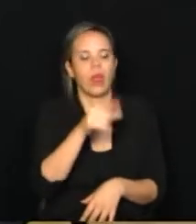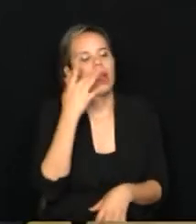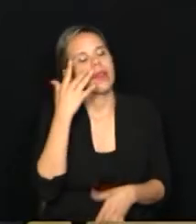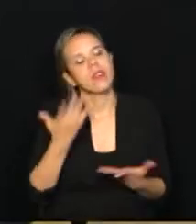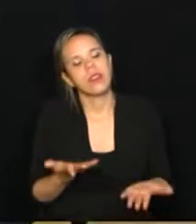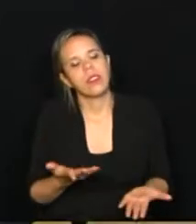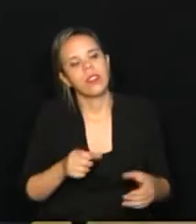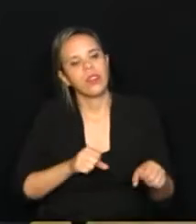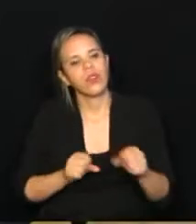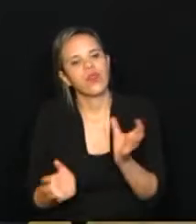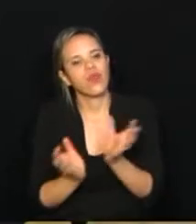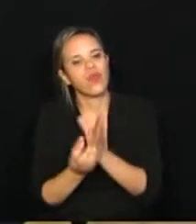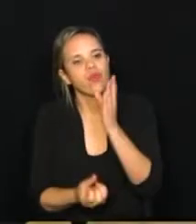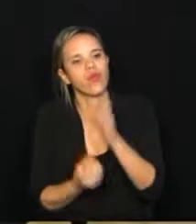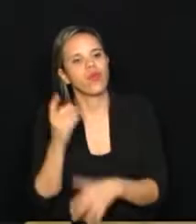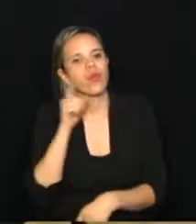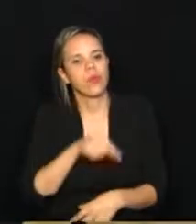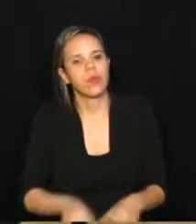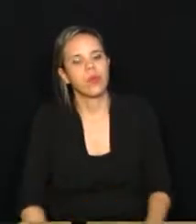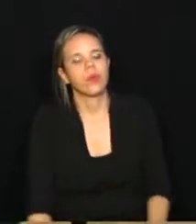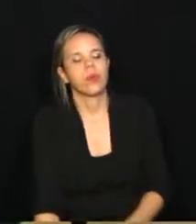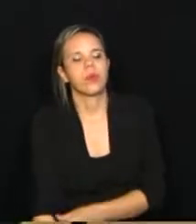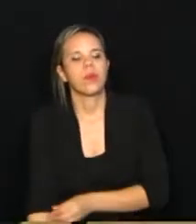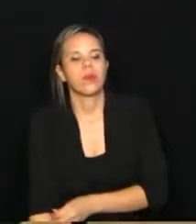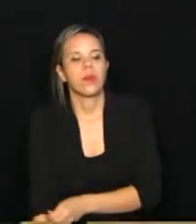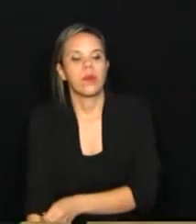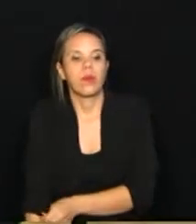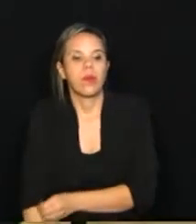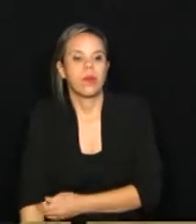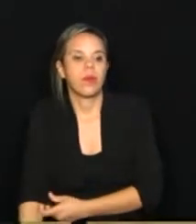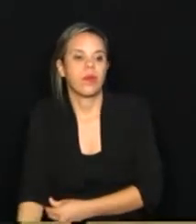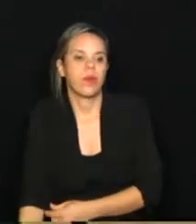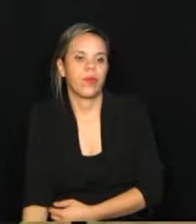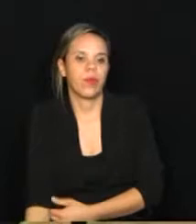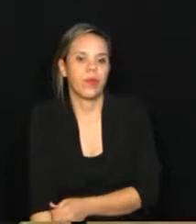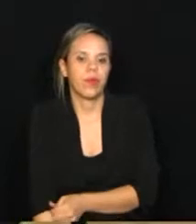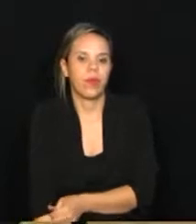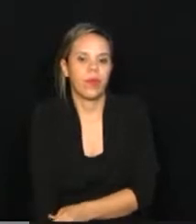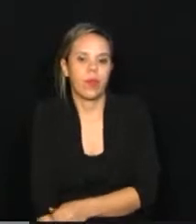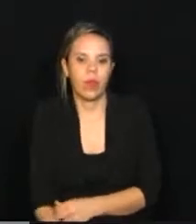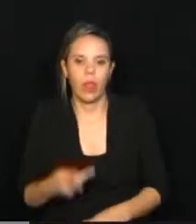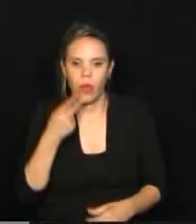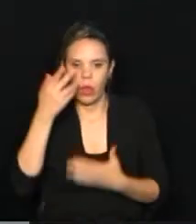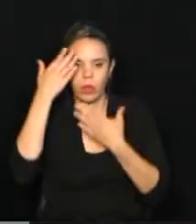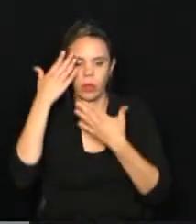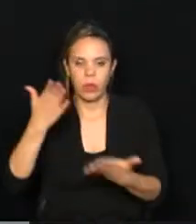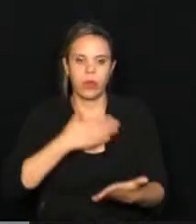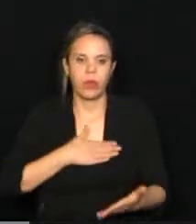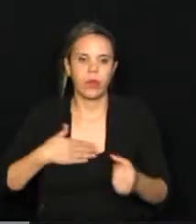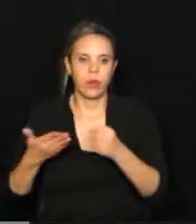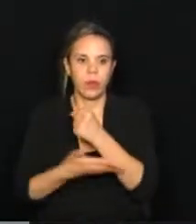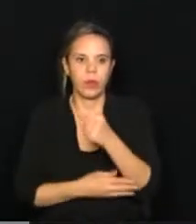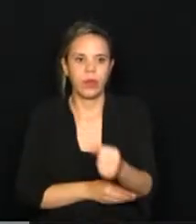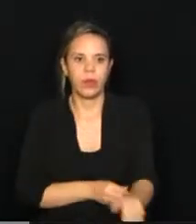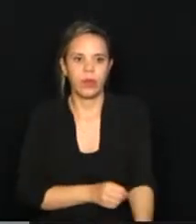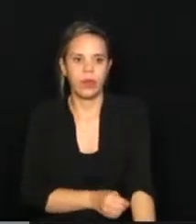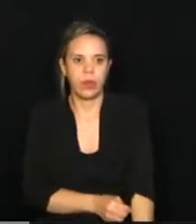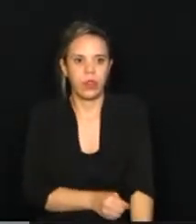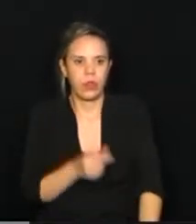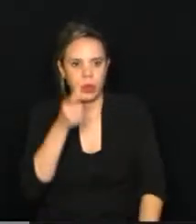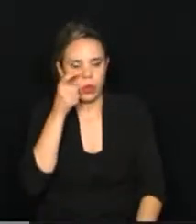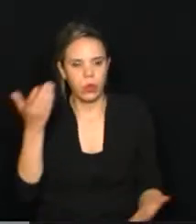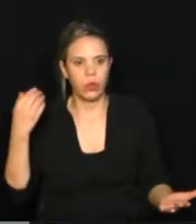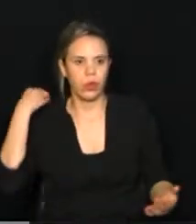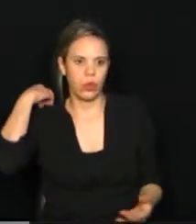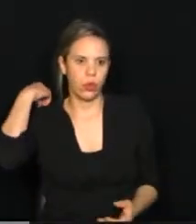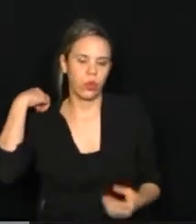essa formação lá em Americana? Eu falo que eu sou muito grata pela base, né, porque quando você olha hoje como